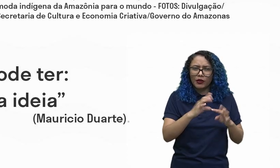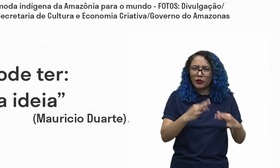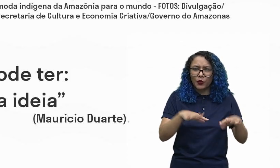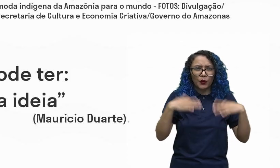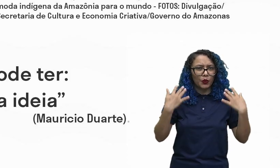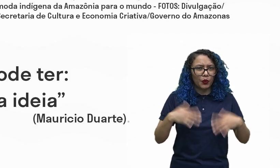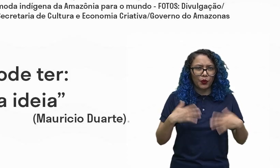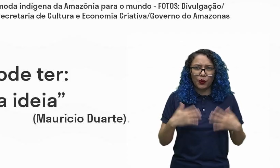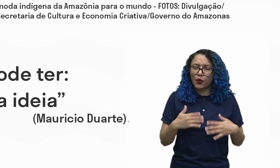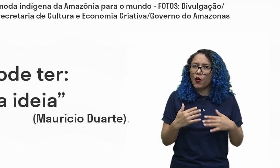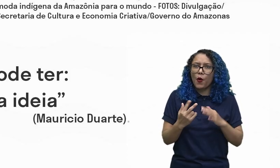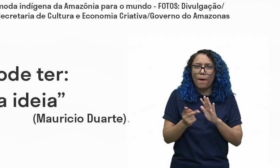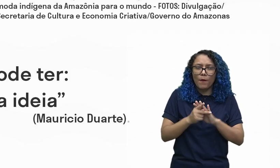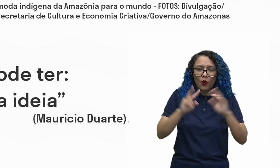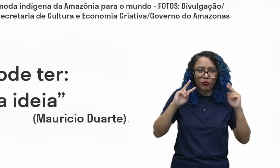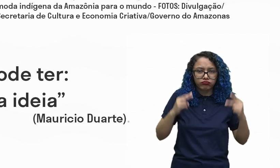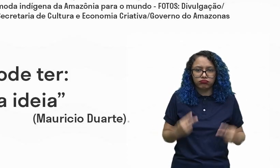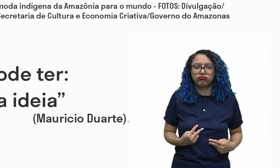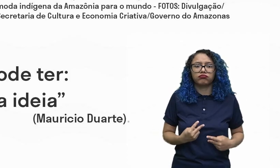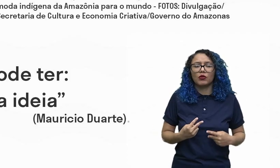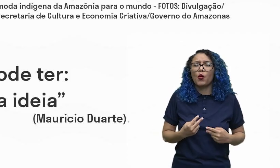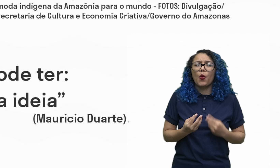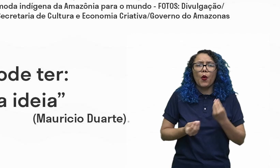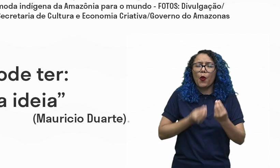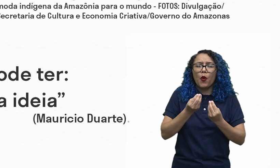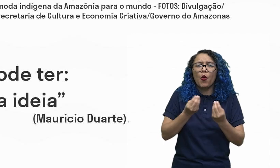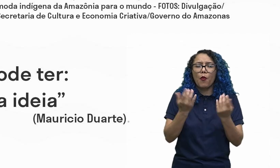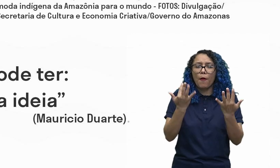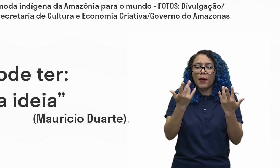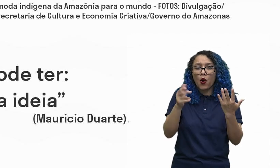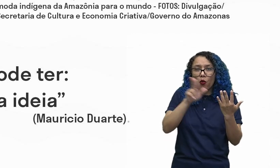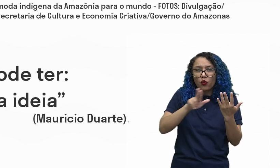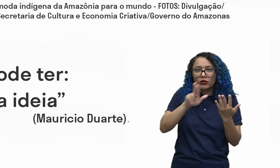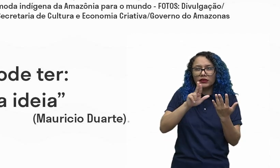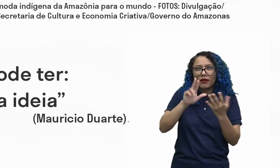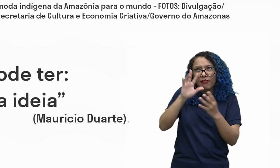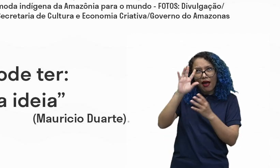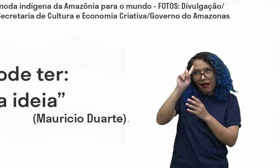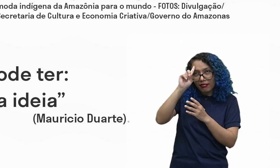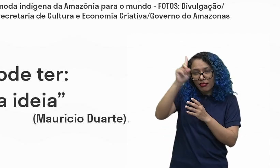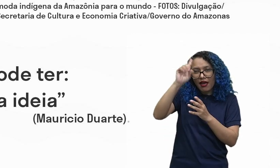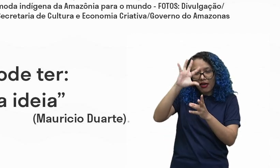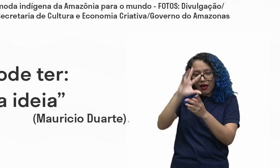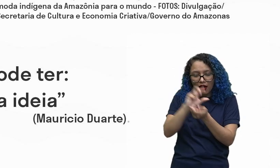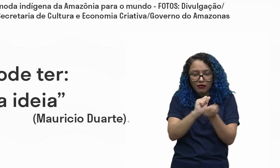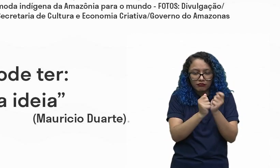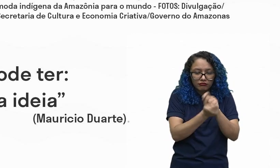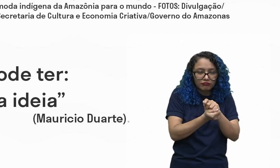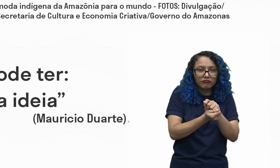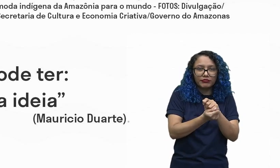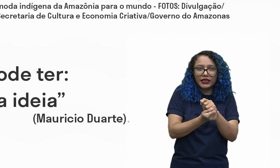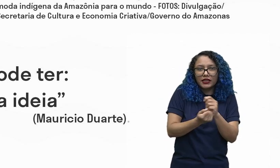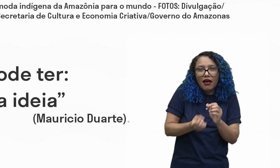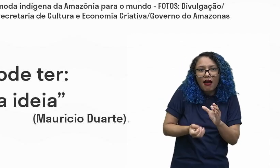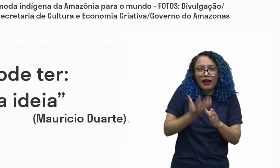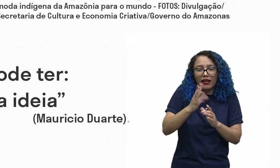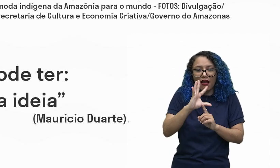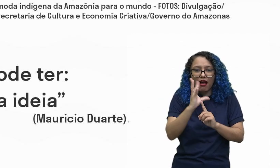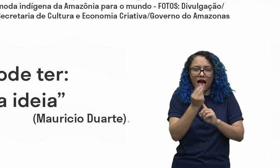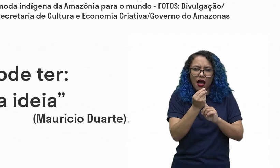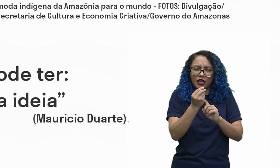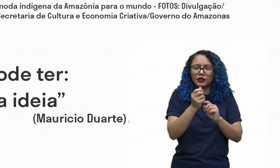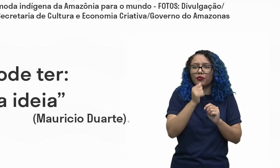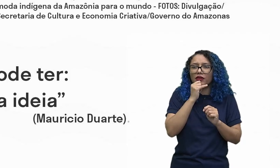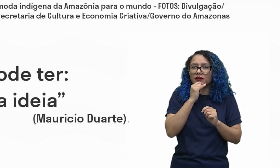uma das maiores tecnologias que o ser humano pode ter, usar as mãos para construir uma ideia. Então, percebam aí